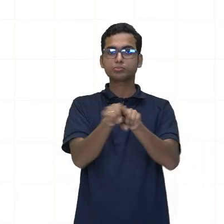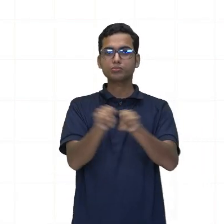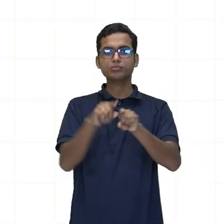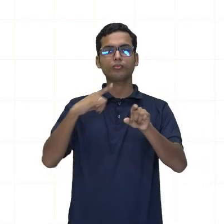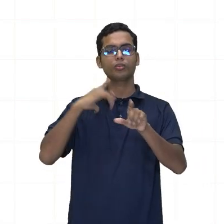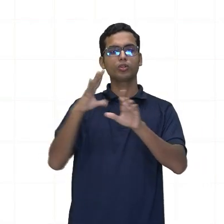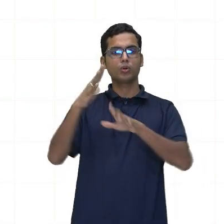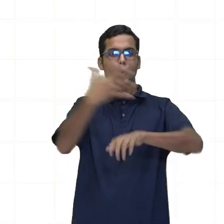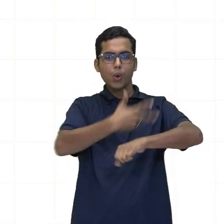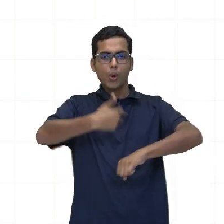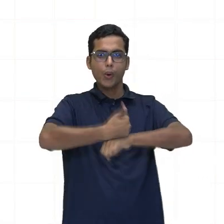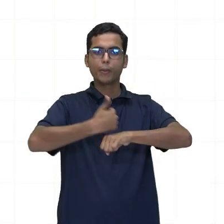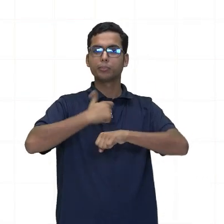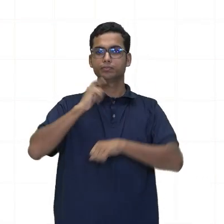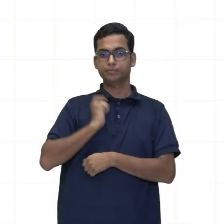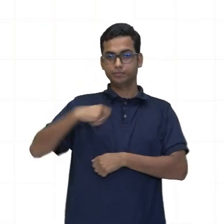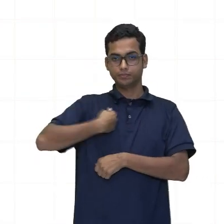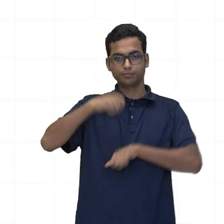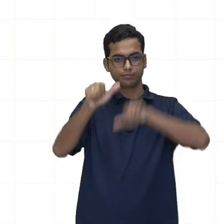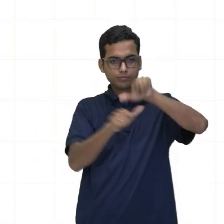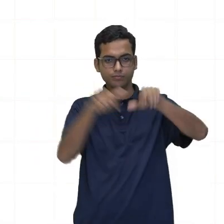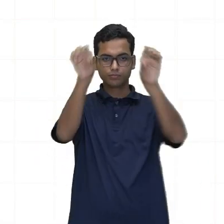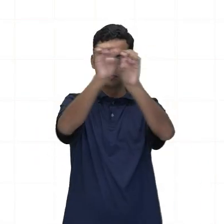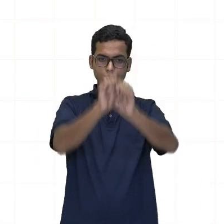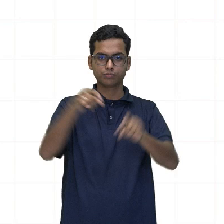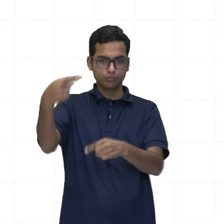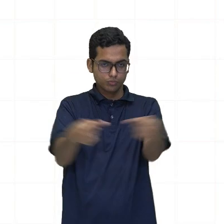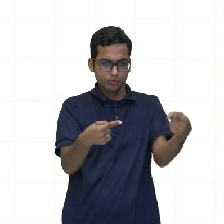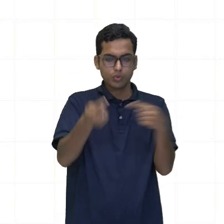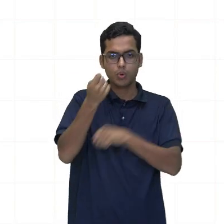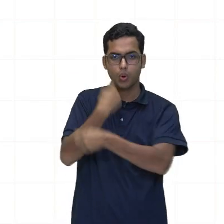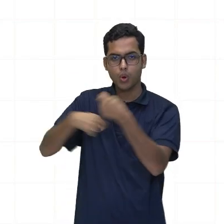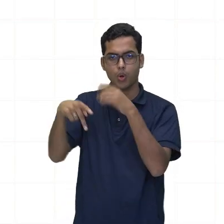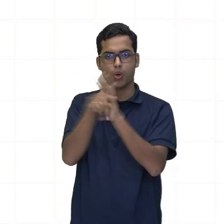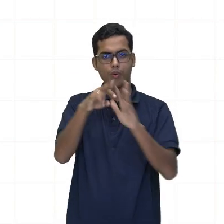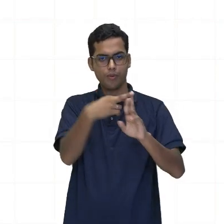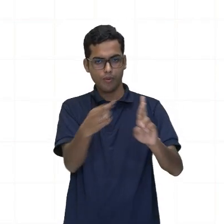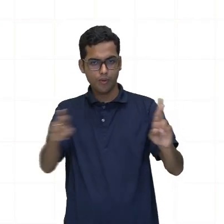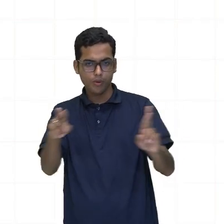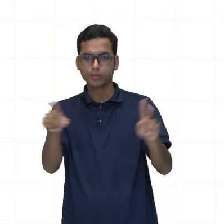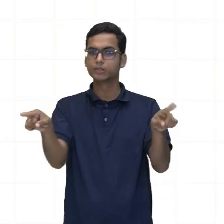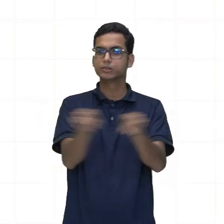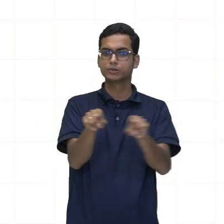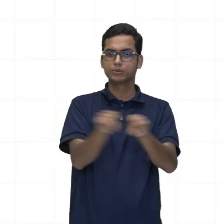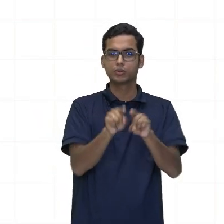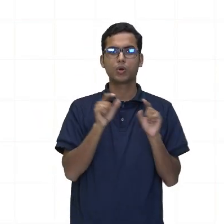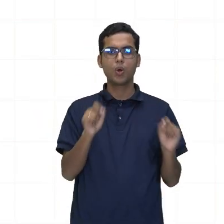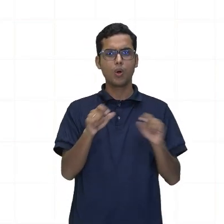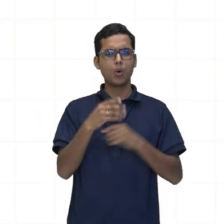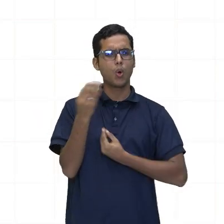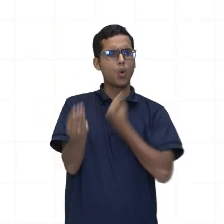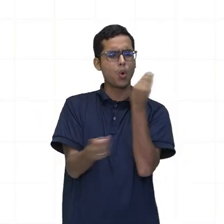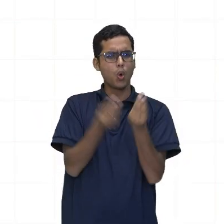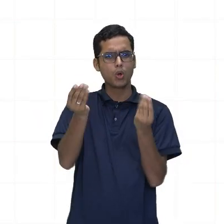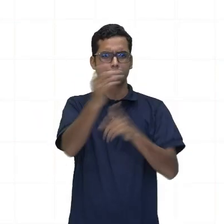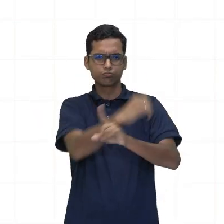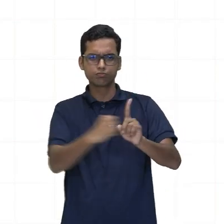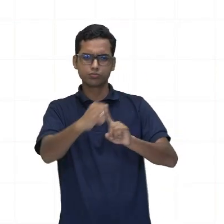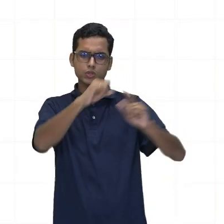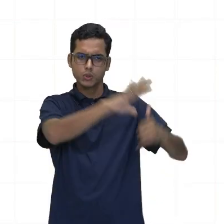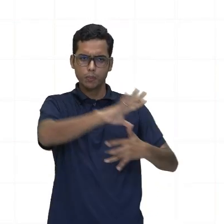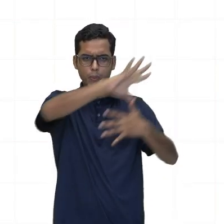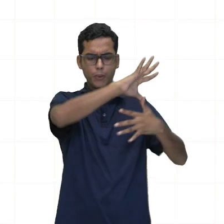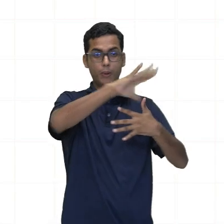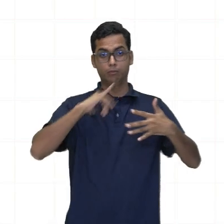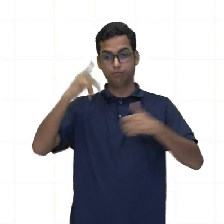política, econômica e religiosa das sociedades americanas. Como assim? Quando os espanhóis chegaram